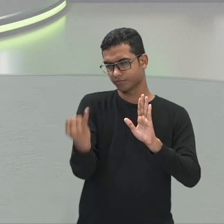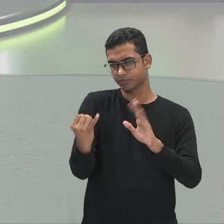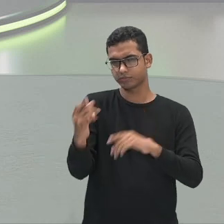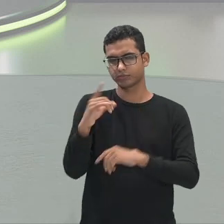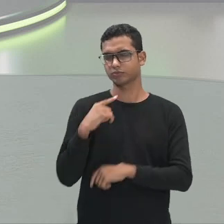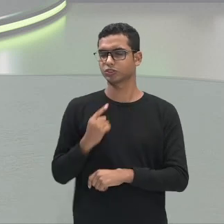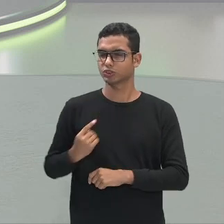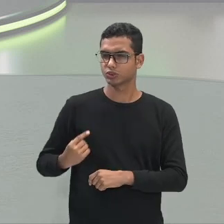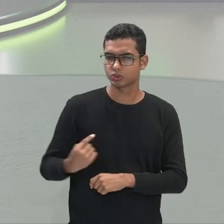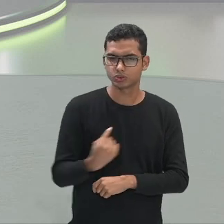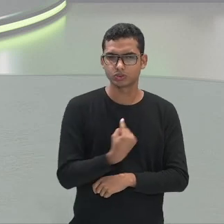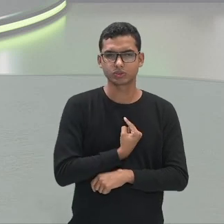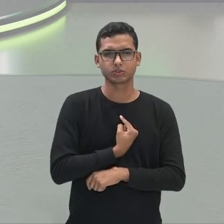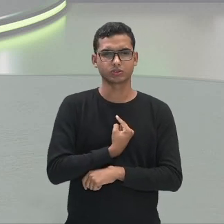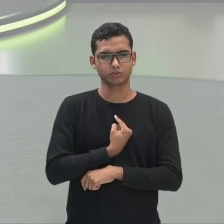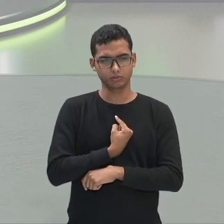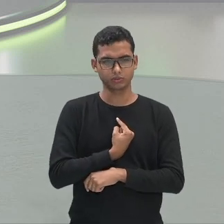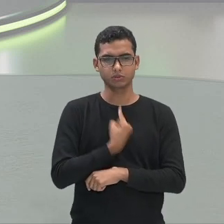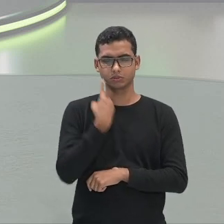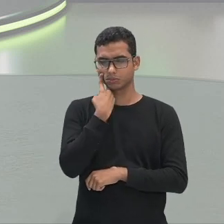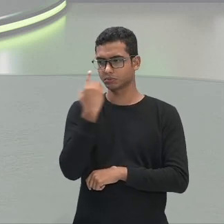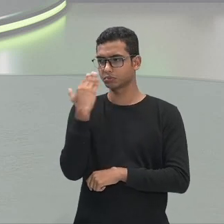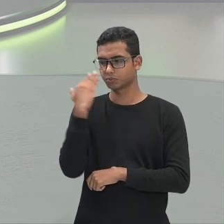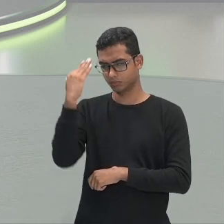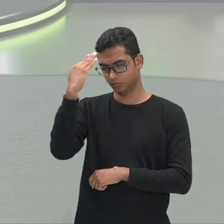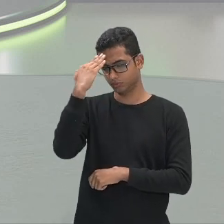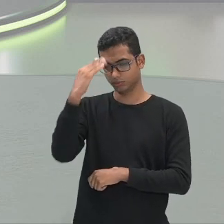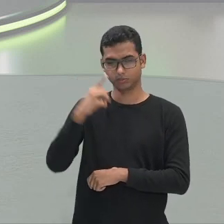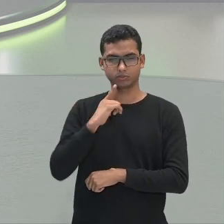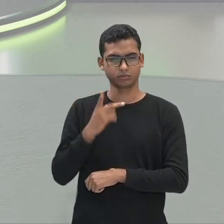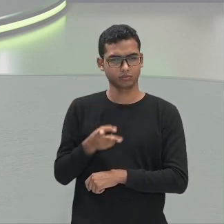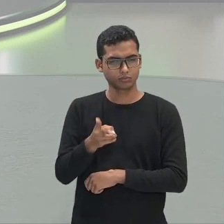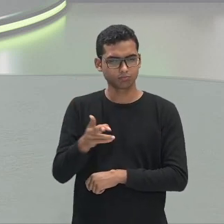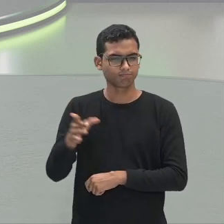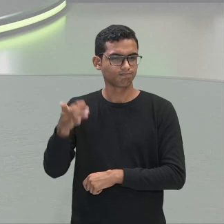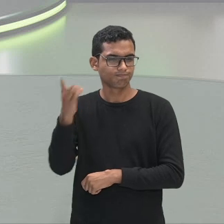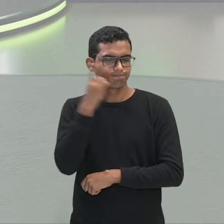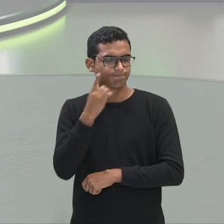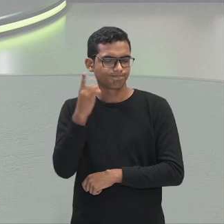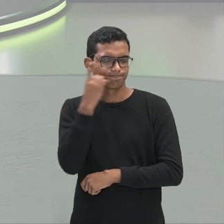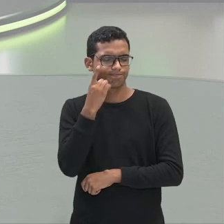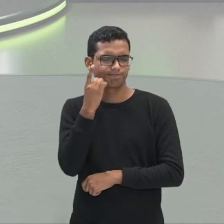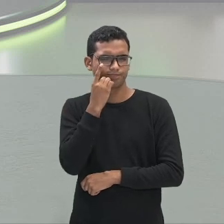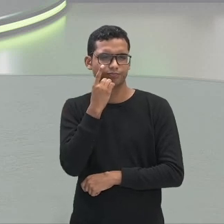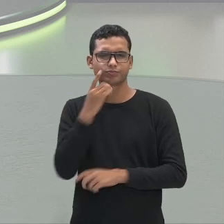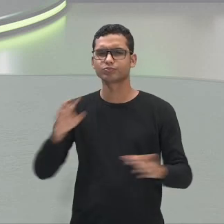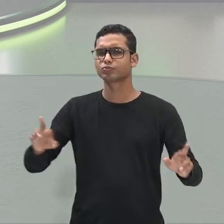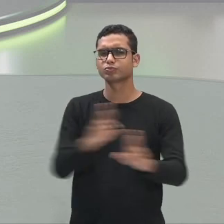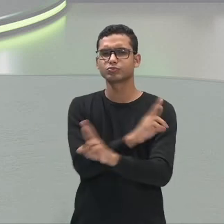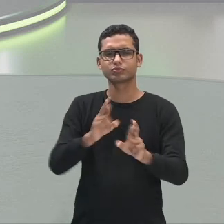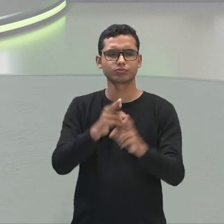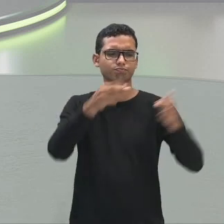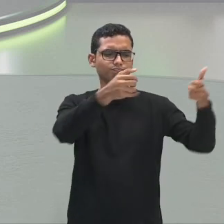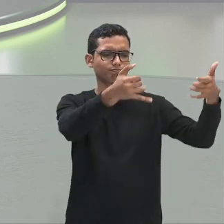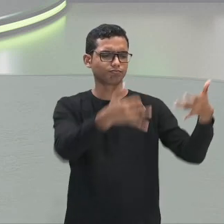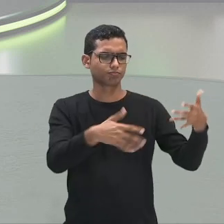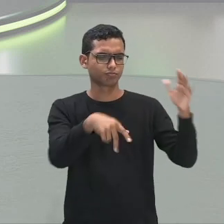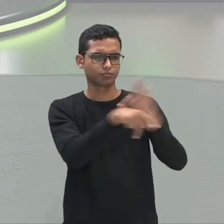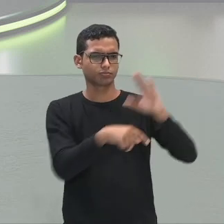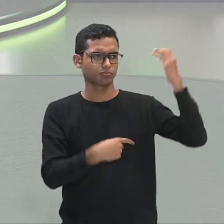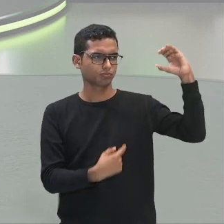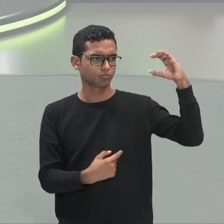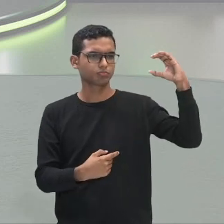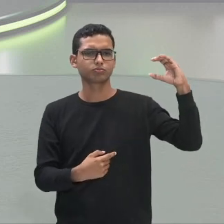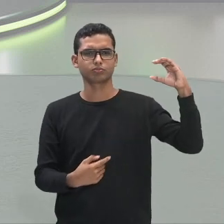vezes acontece no nosso dia a dia, que envolve aí a explicação científica com